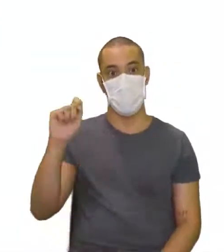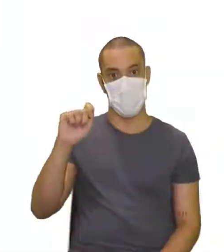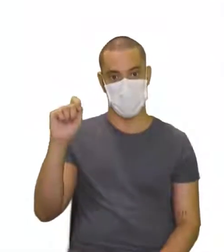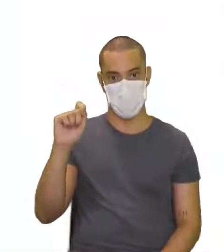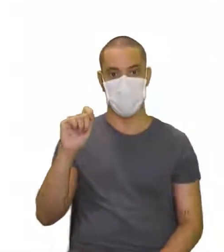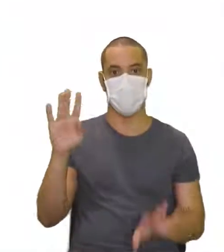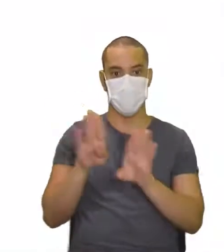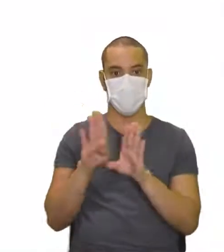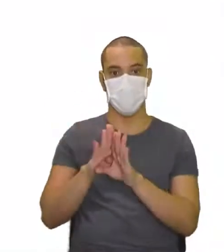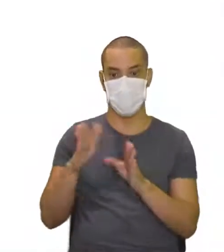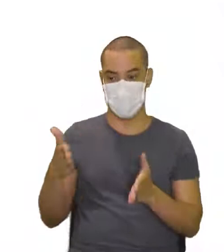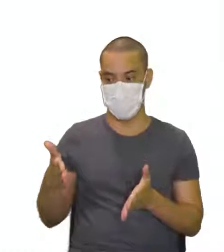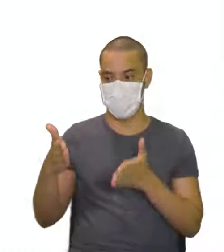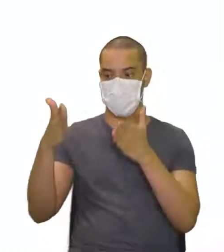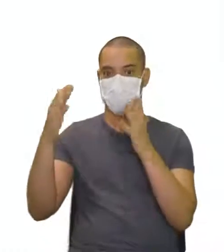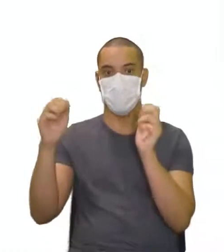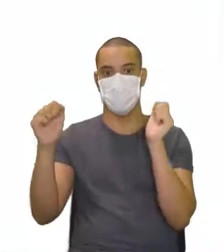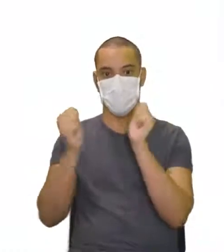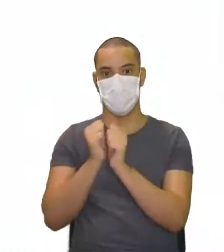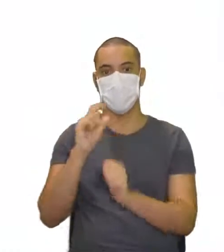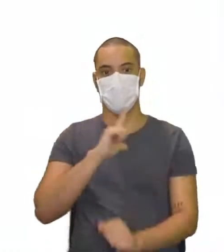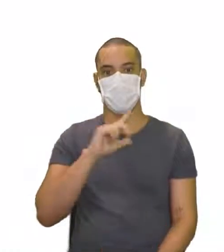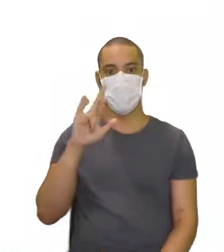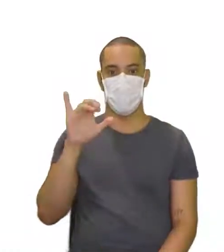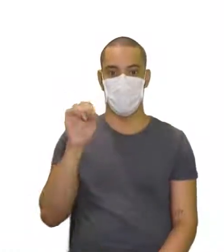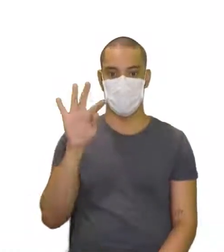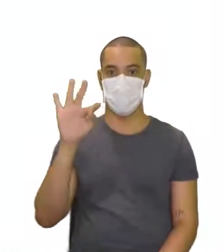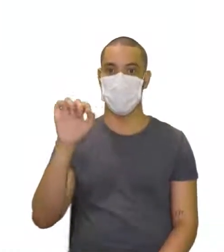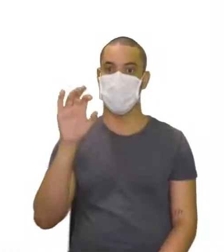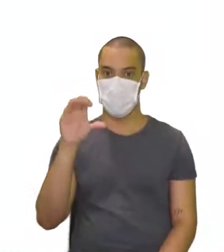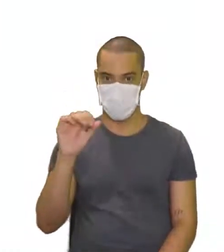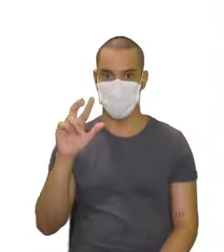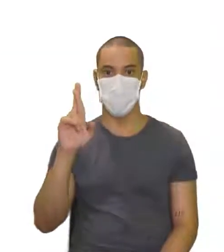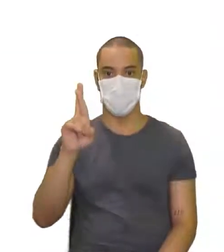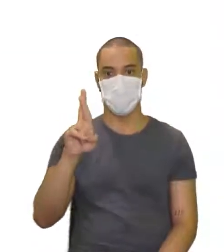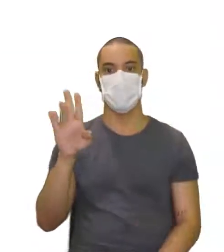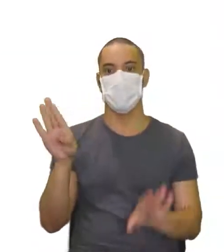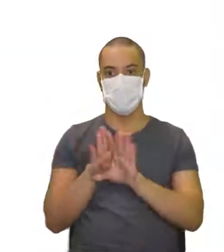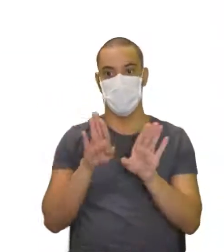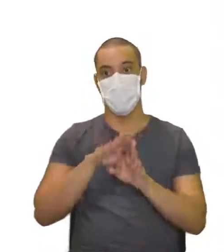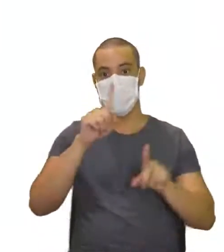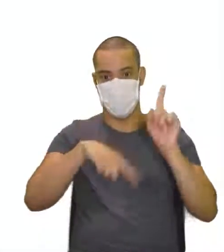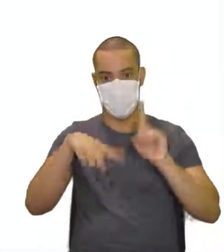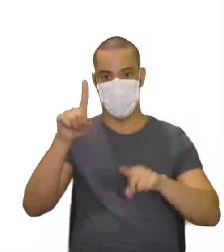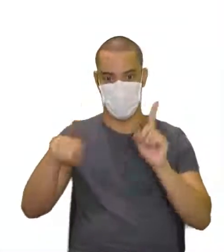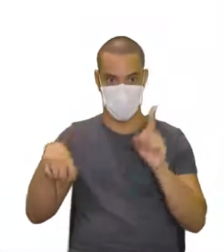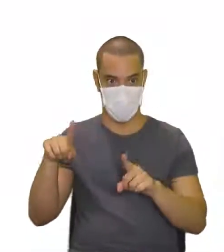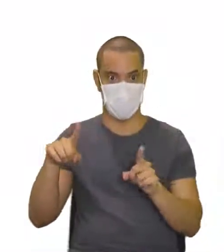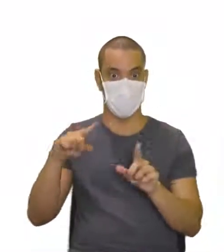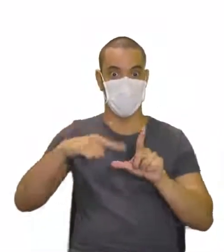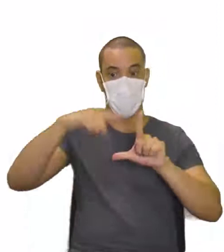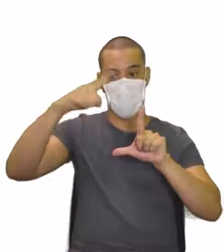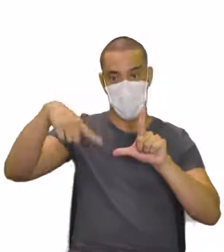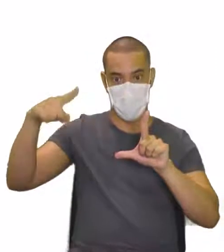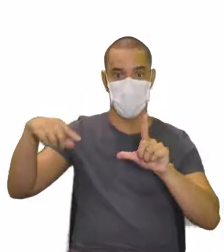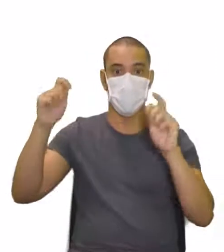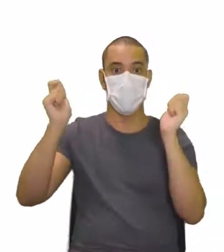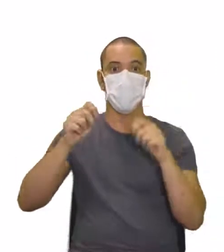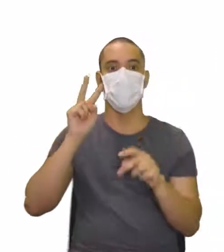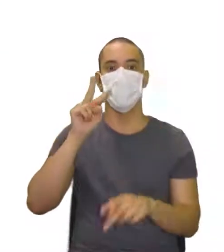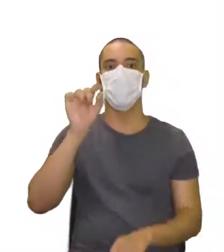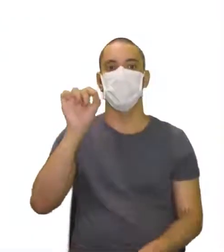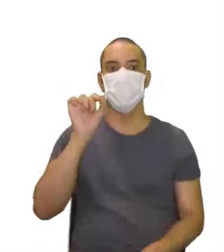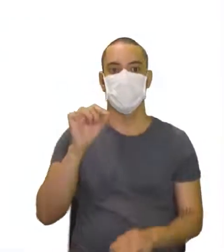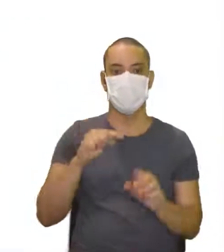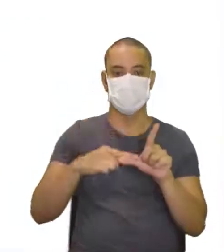está em série, e aqui, olha só, o nosso reostato com a resistência Rzão variável, e aqui é o gráfico. Vocês podem ver que é um gráfico com uma